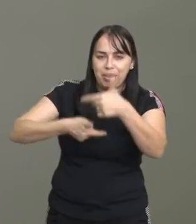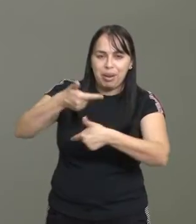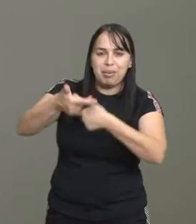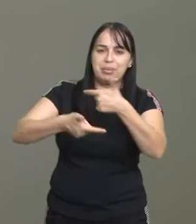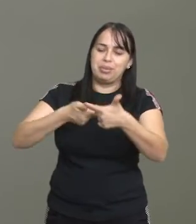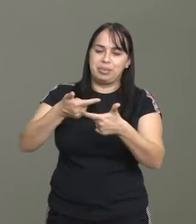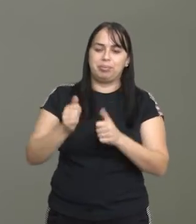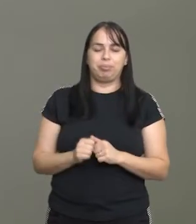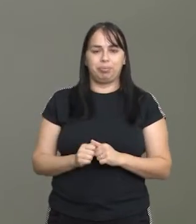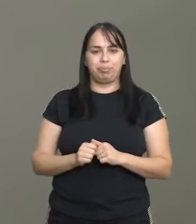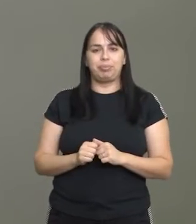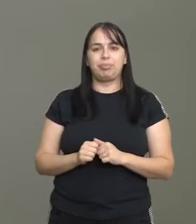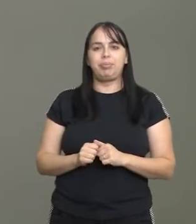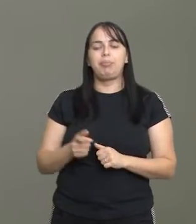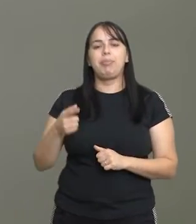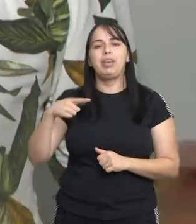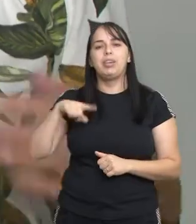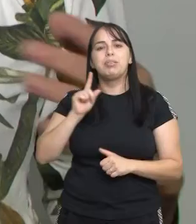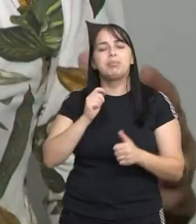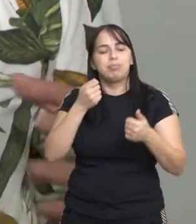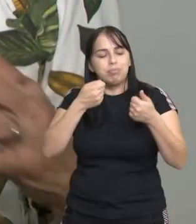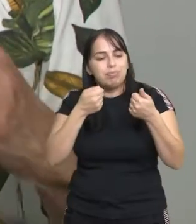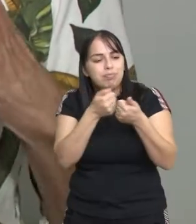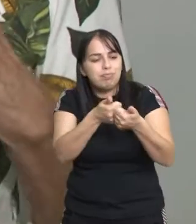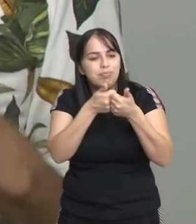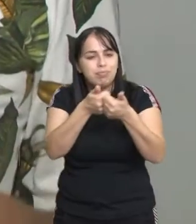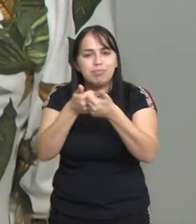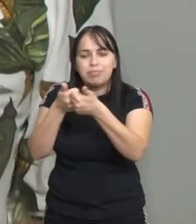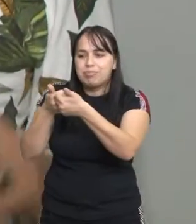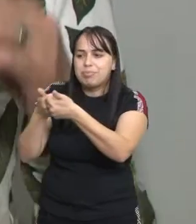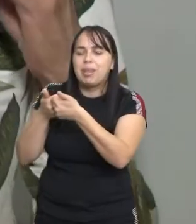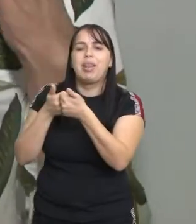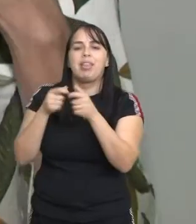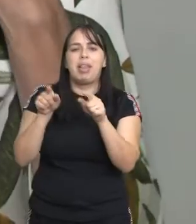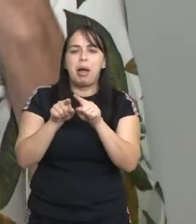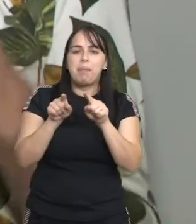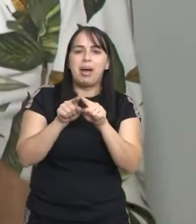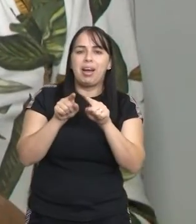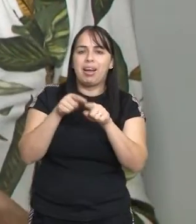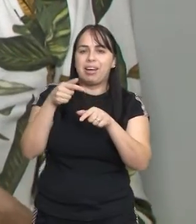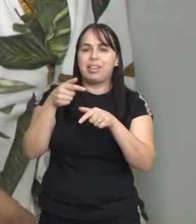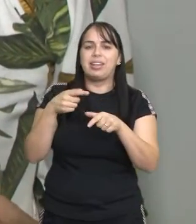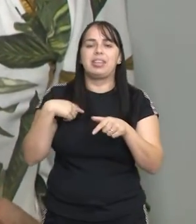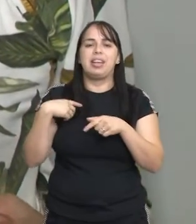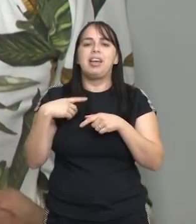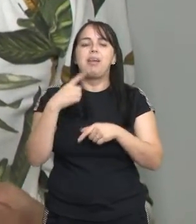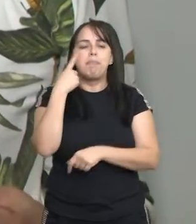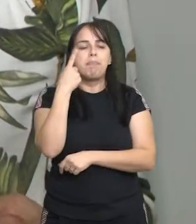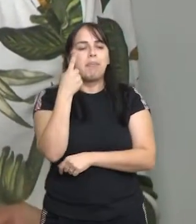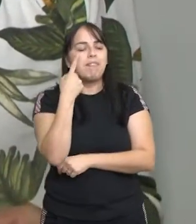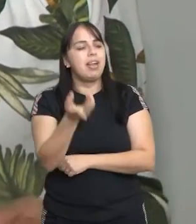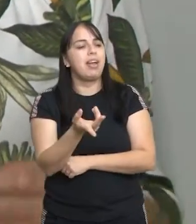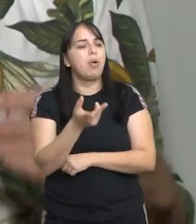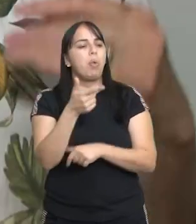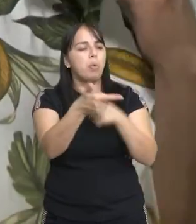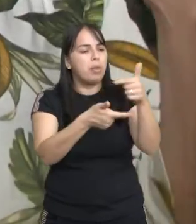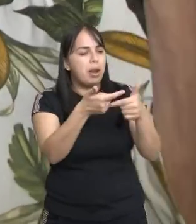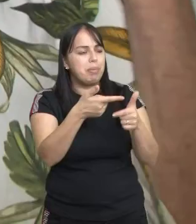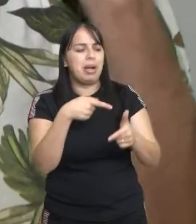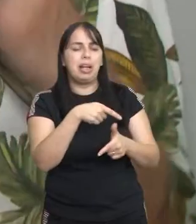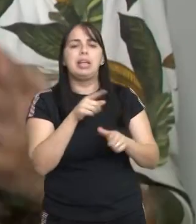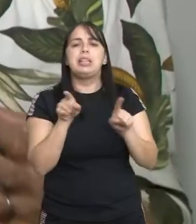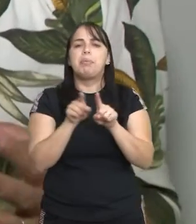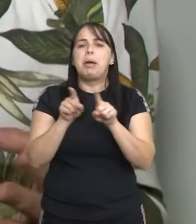gente trabalhar e melhorar cada vez mais. Então nós temos que estar acompanhando, estar aferindo esse trabalho que está sendo oferecido para